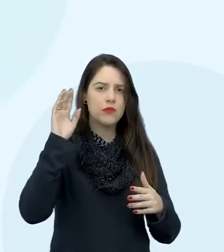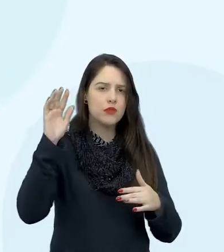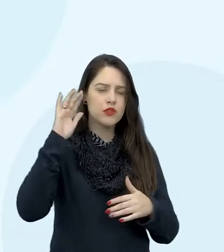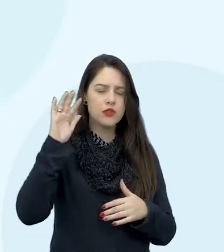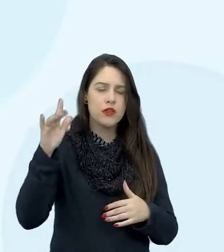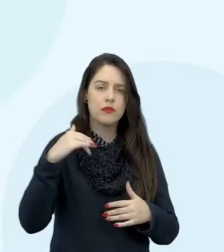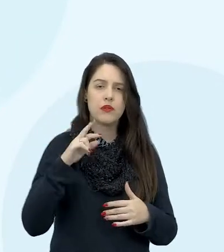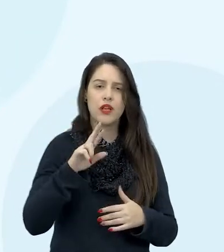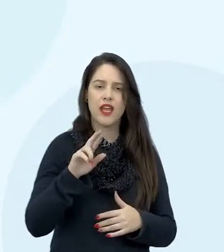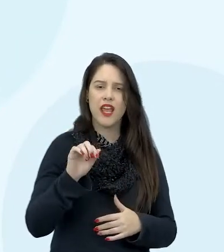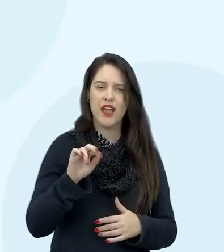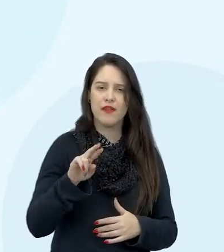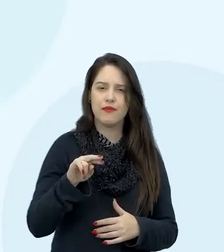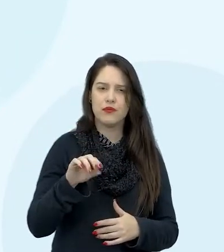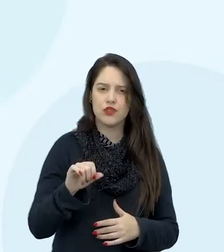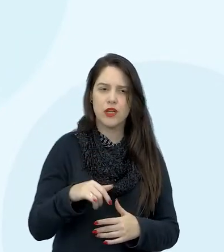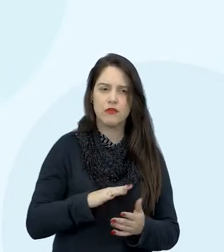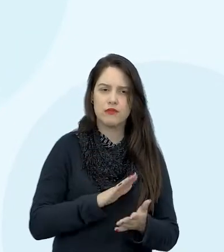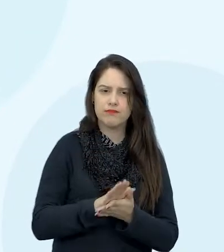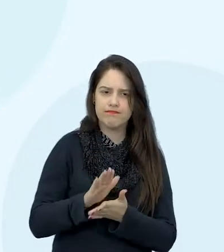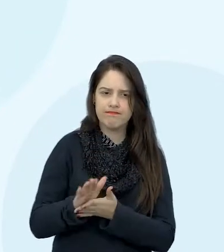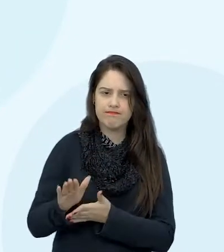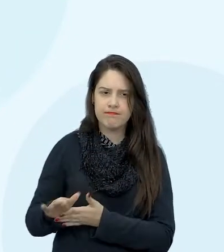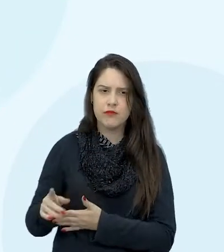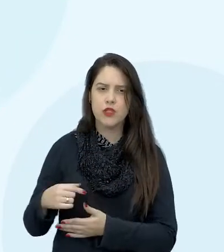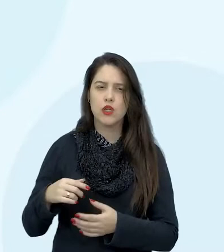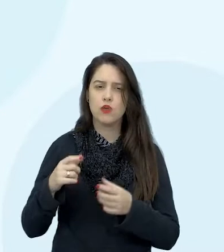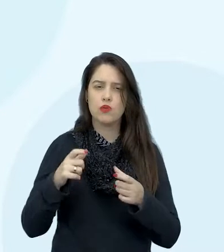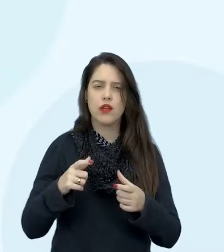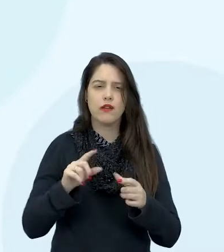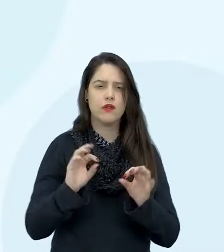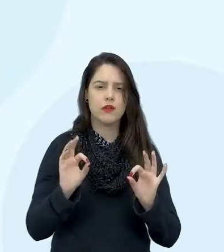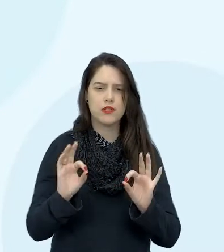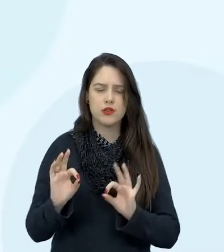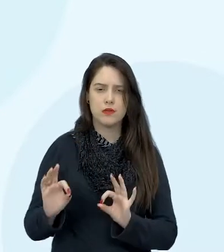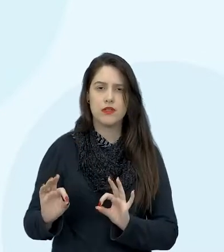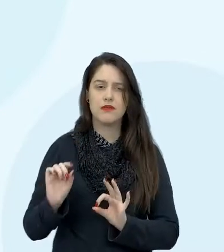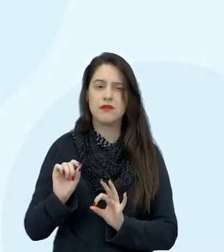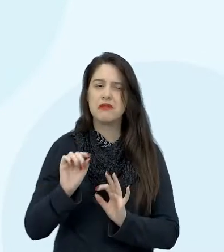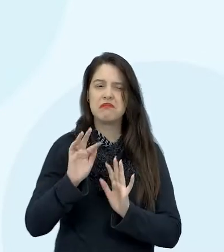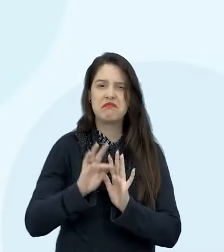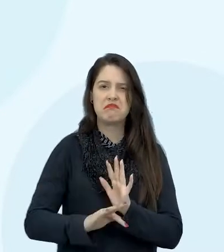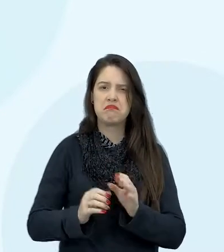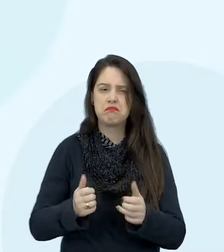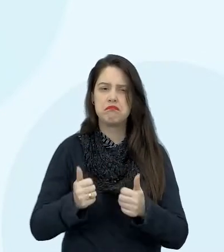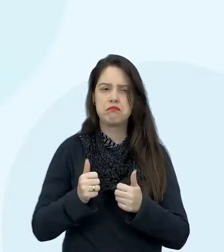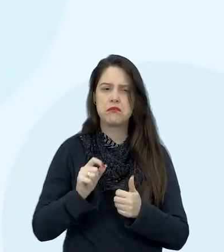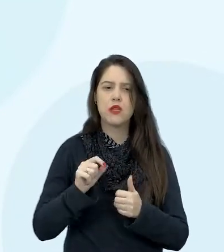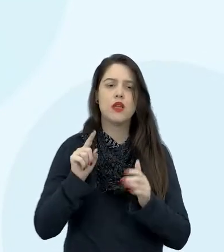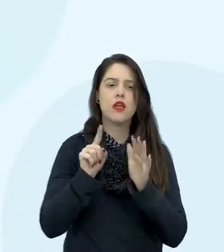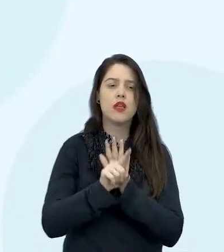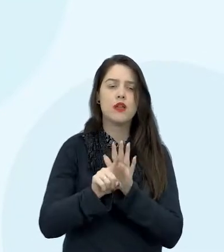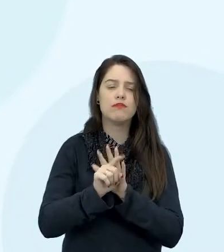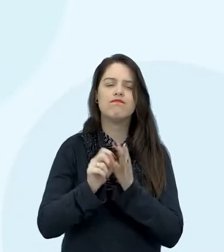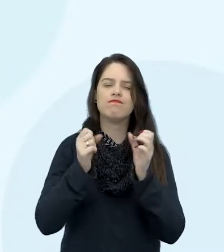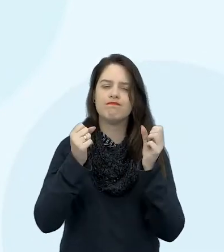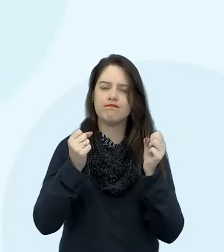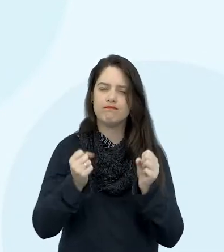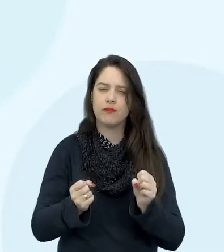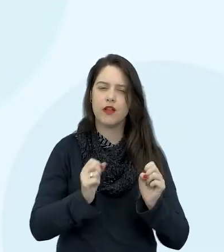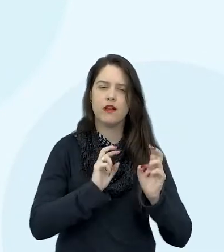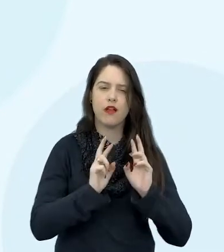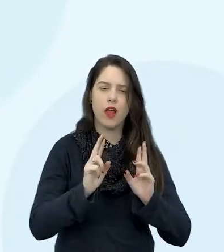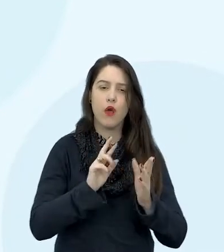refugiados para lugar onde não existe mais. Então, o que traz esse texto? São questões muito pesadas relacionadas